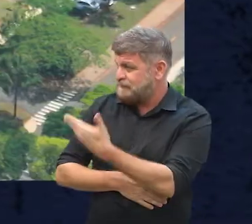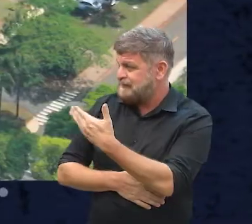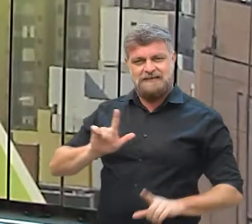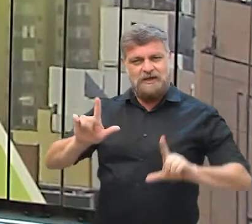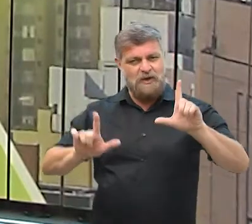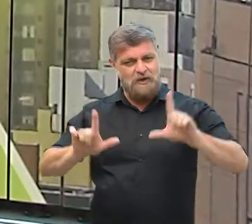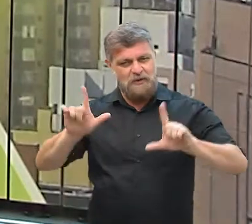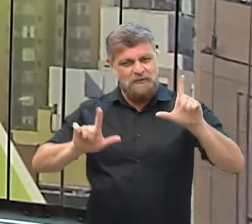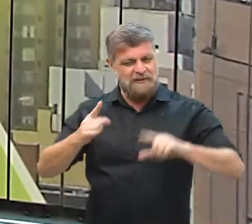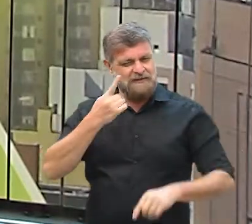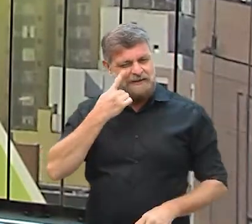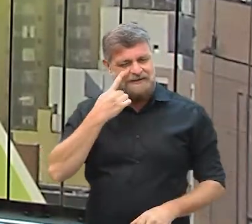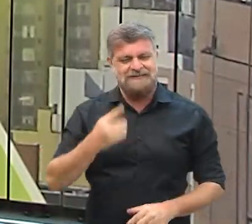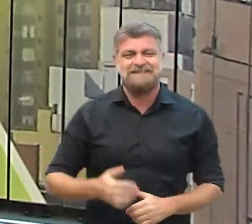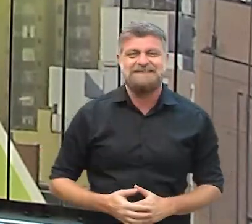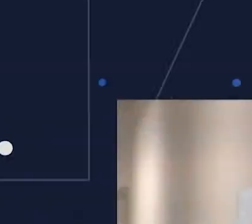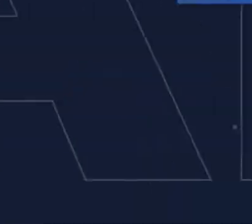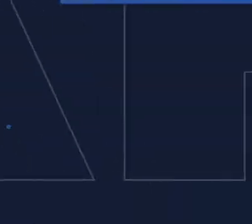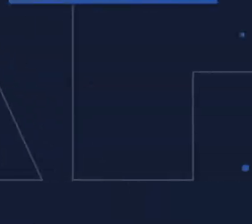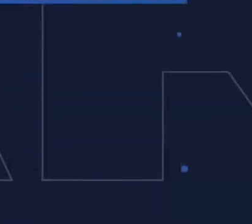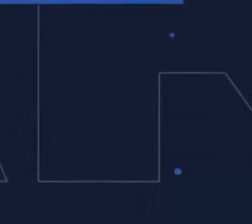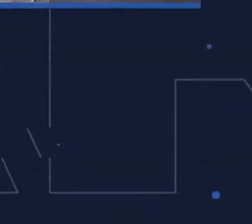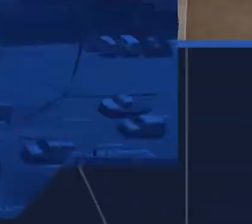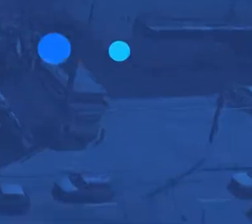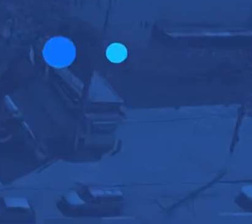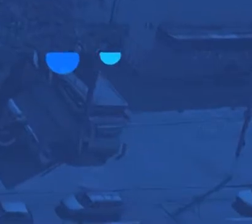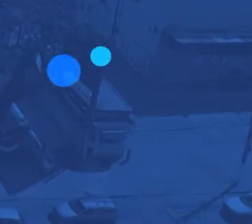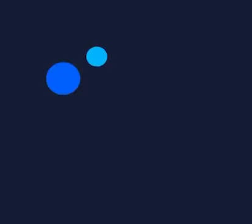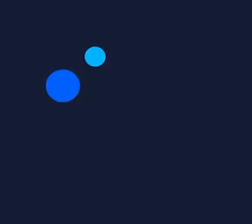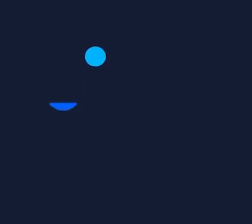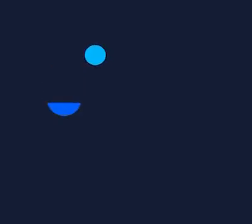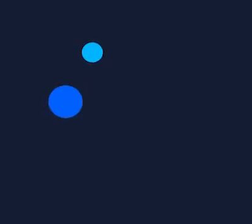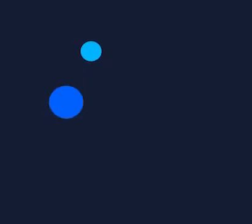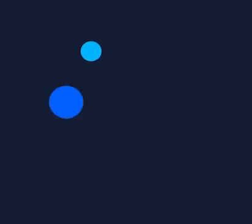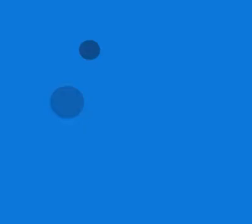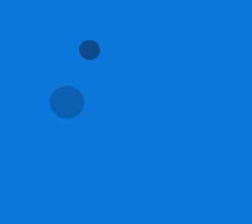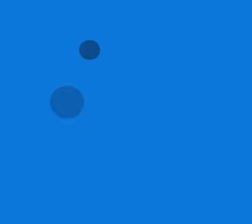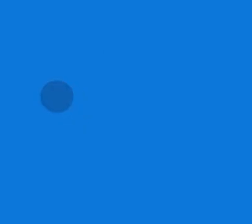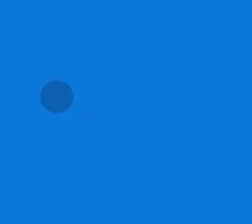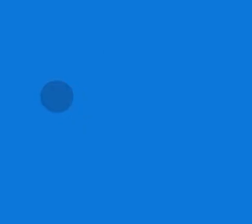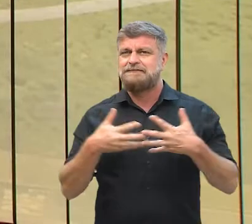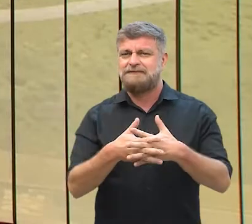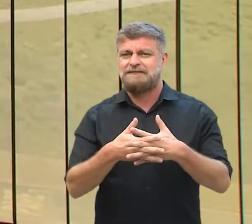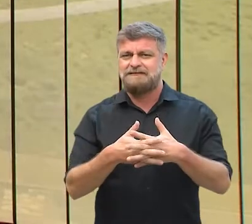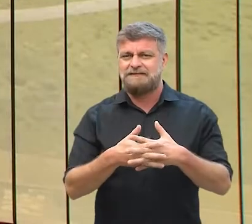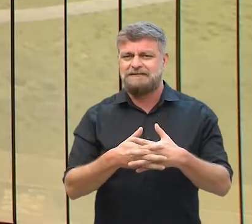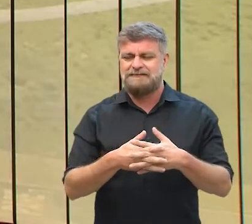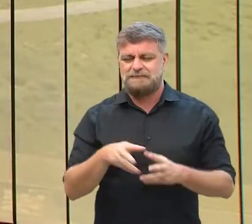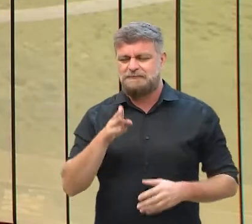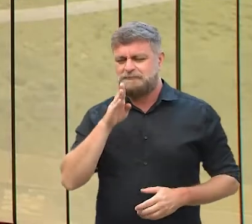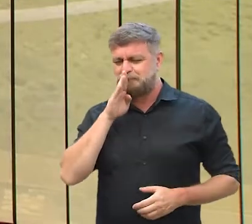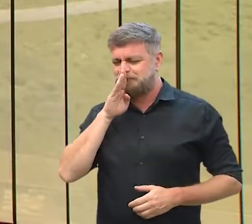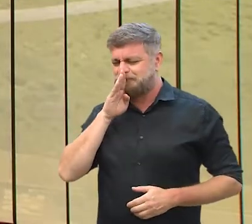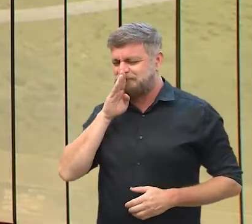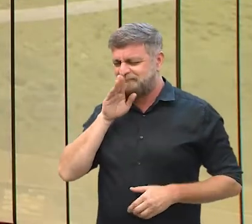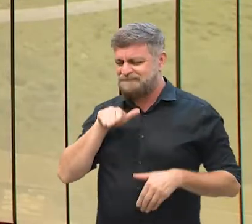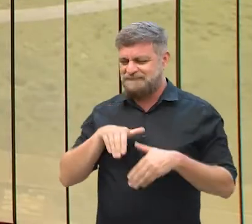morei 2 vezes. E depois fui morar na Vila Padre Anchieta, onde eu estou até hoje. Eu mudei na Vila Padre Anchieta em